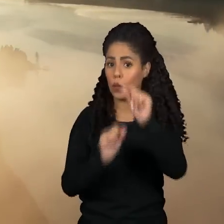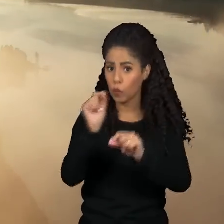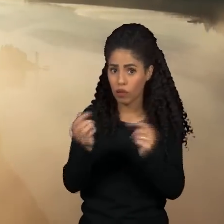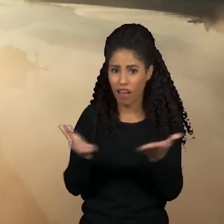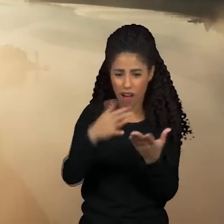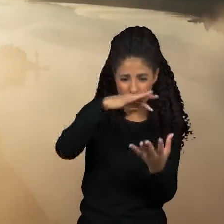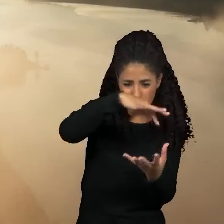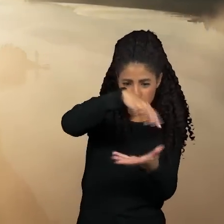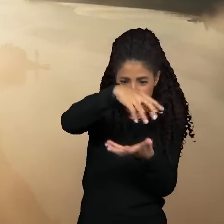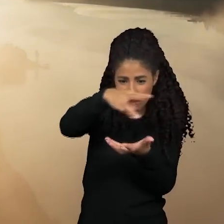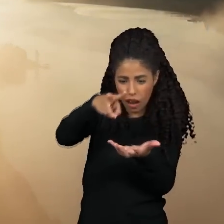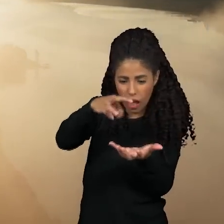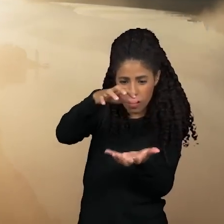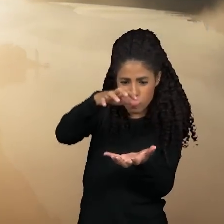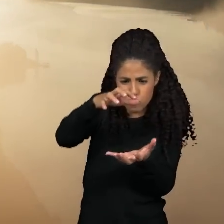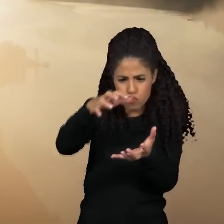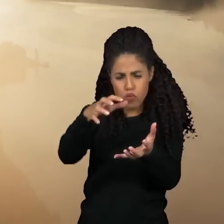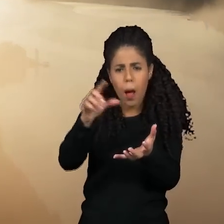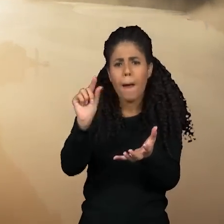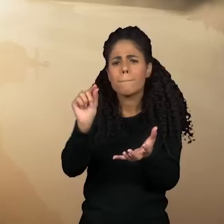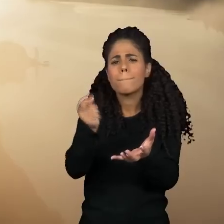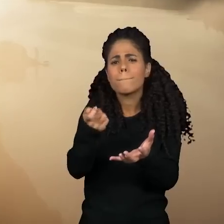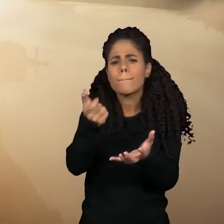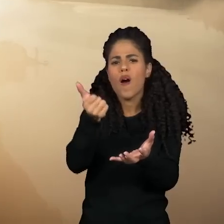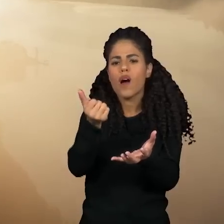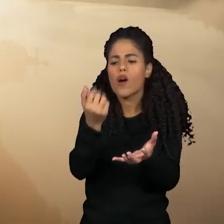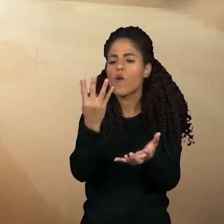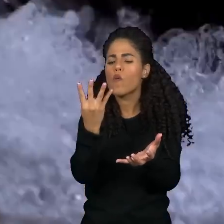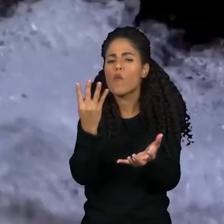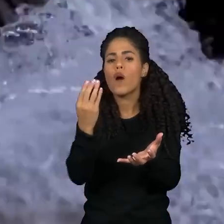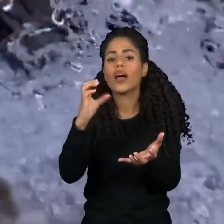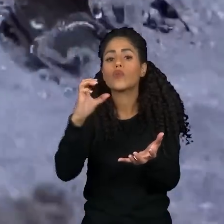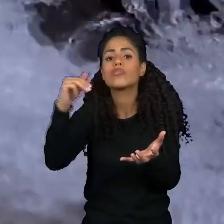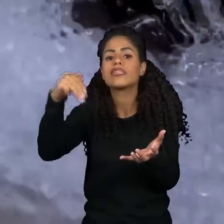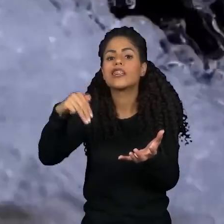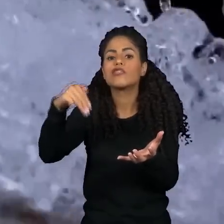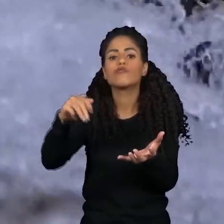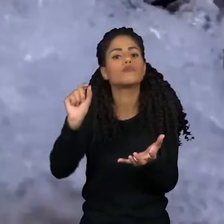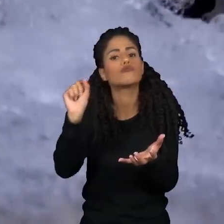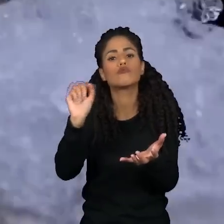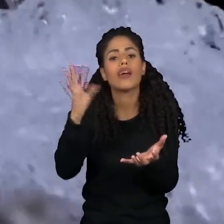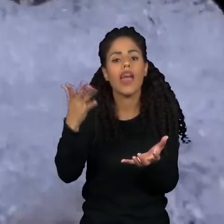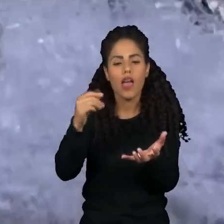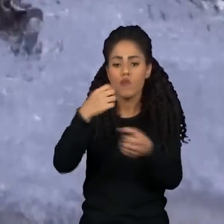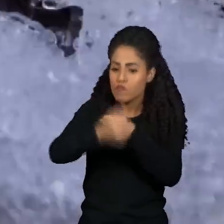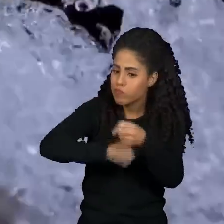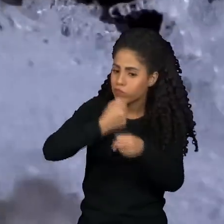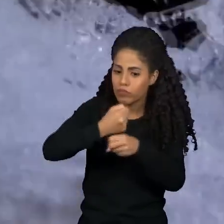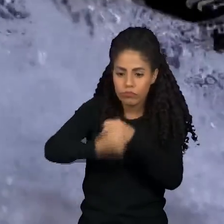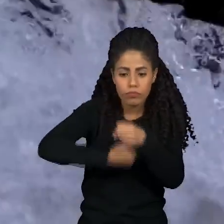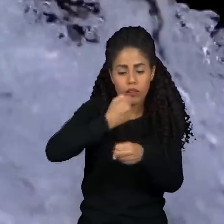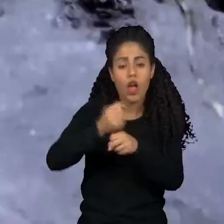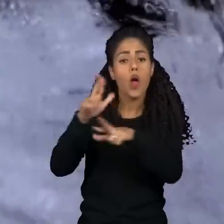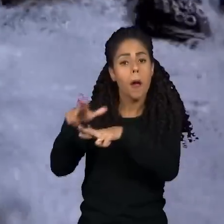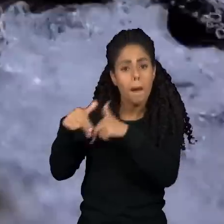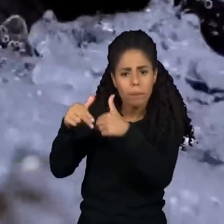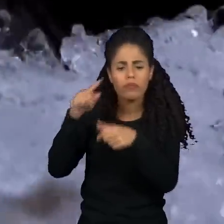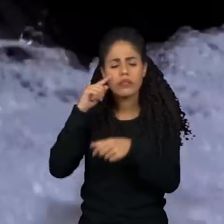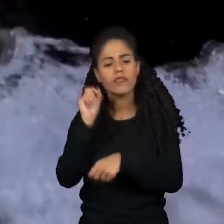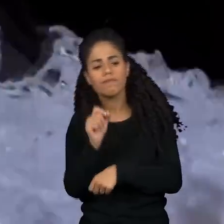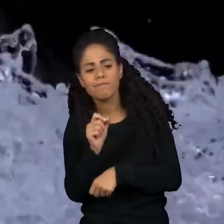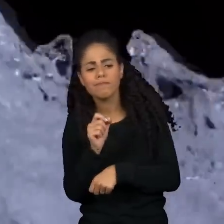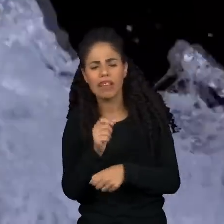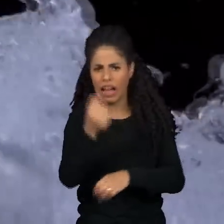do planeta é pequeno, de cerca de 4 centímetros por ano. Por enquanto, segundo ele, não há